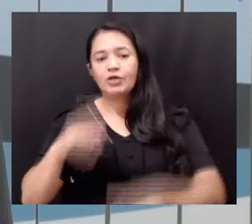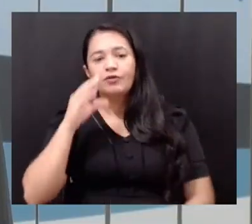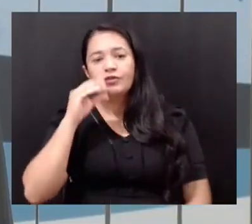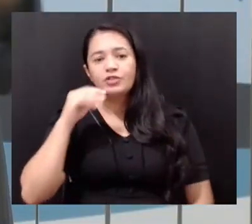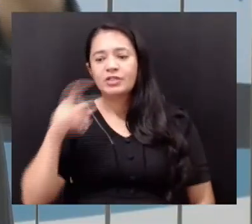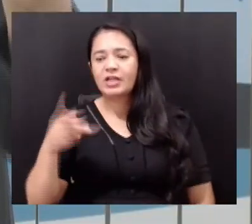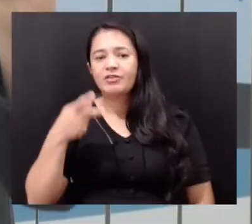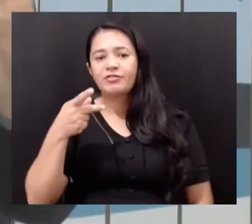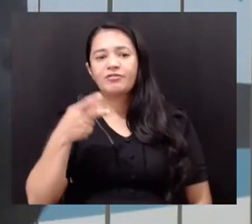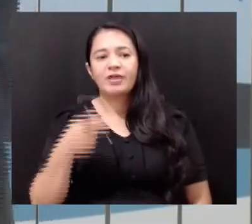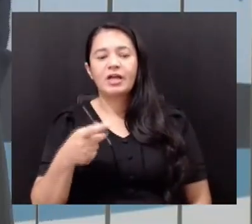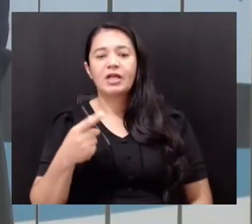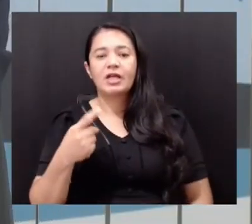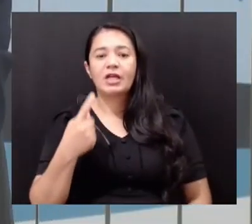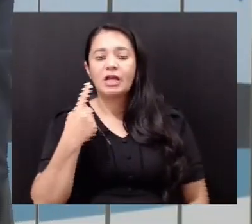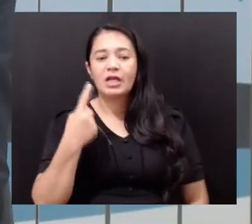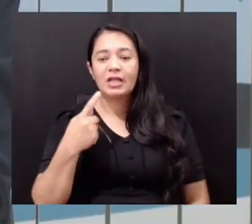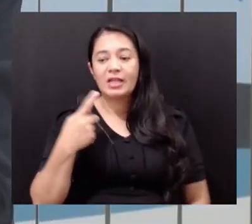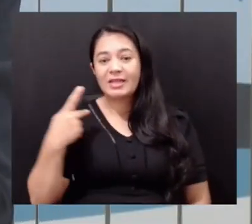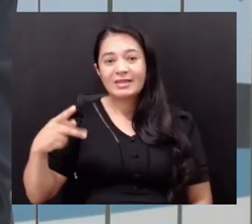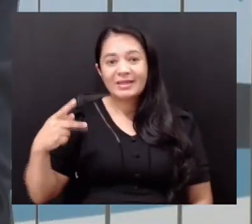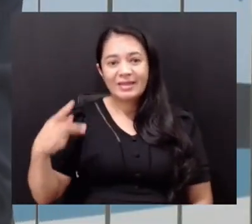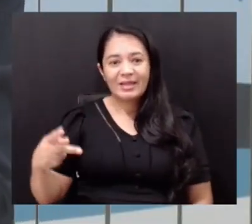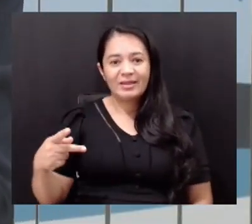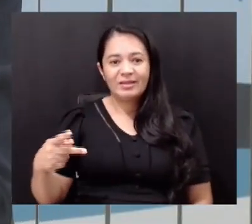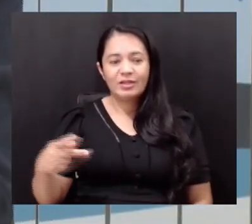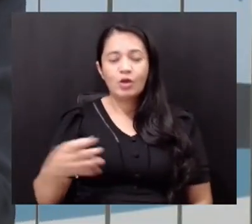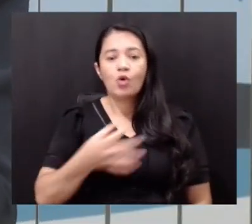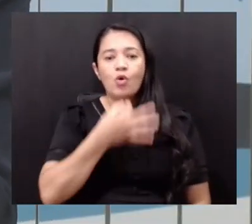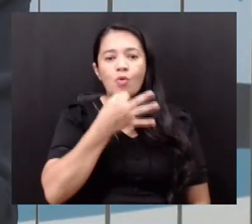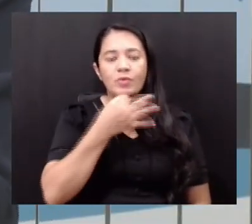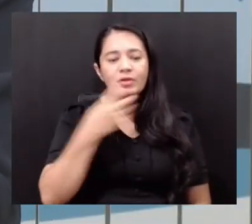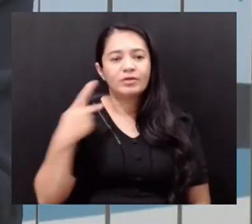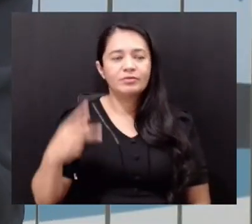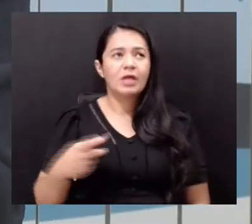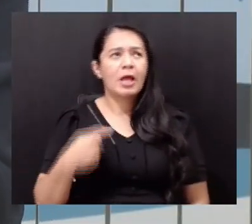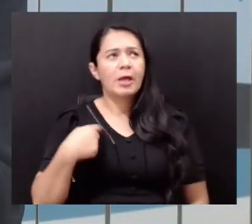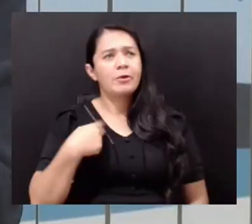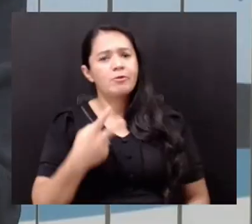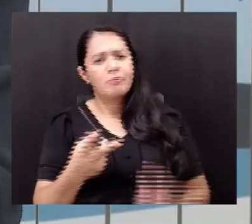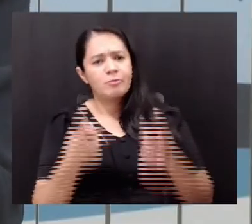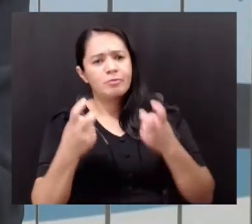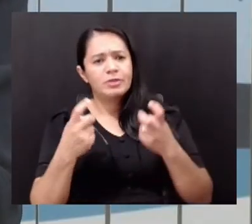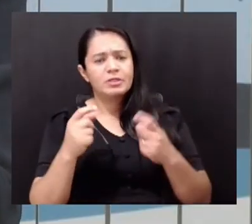é de toda a organização. Eu percebo que eu tenho,